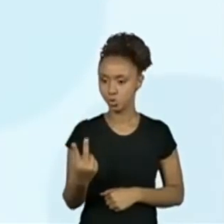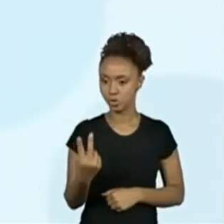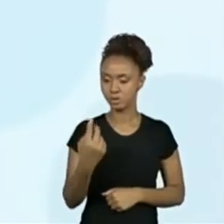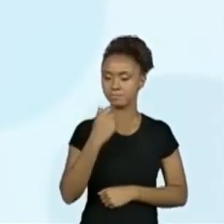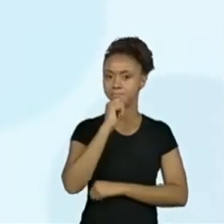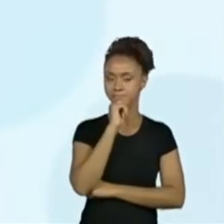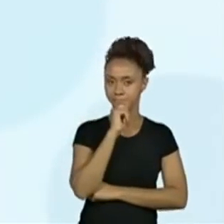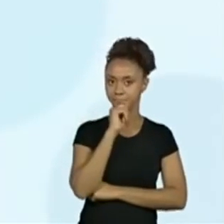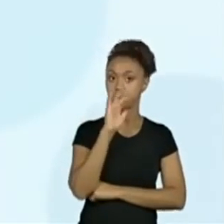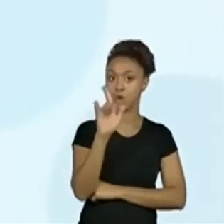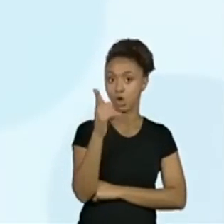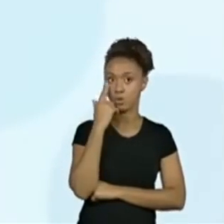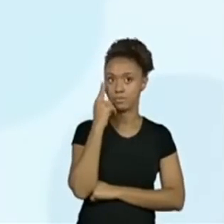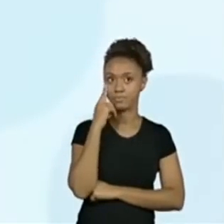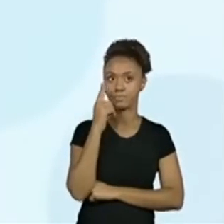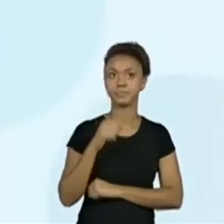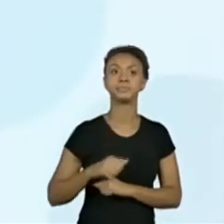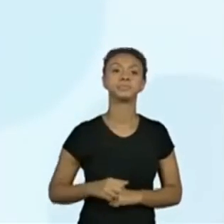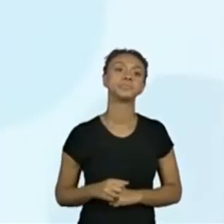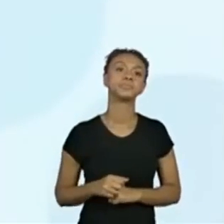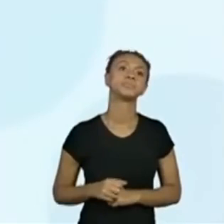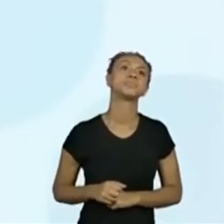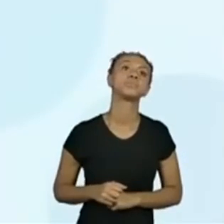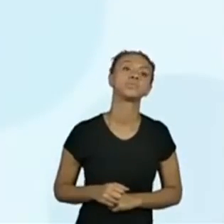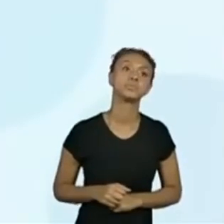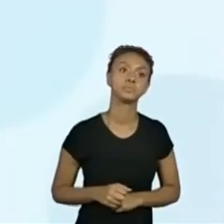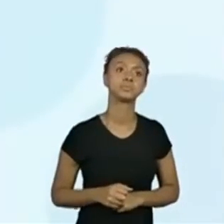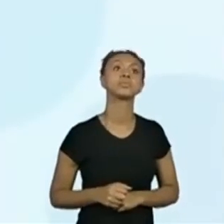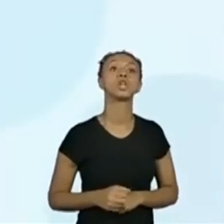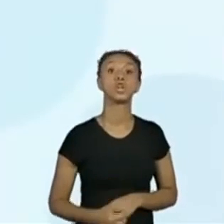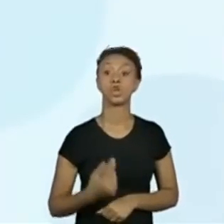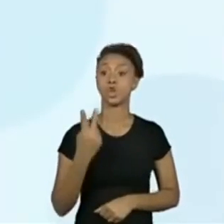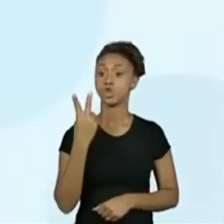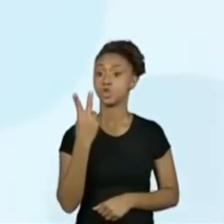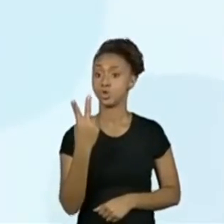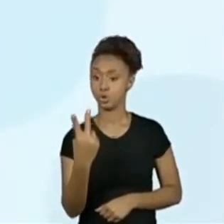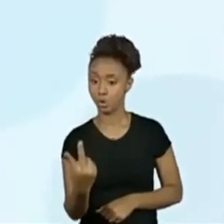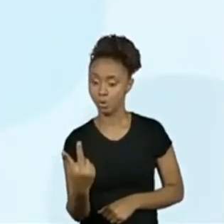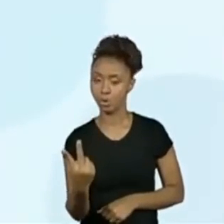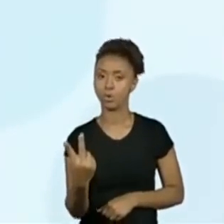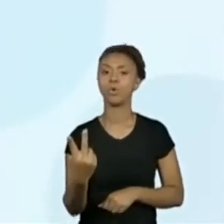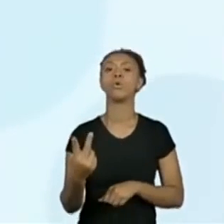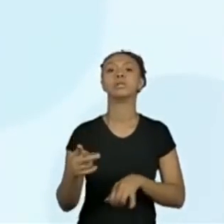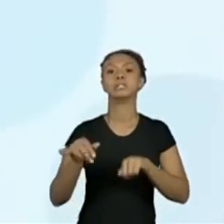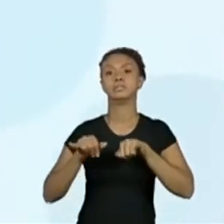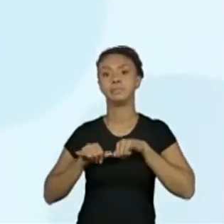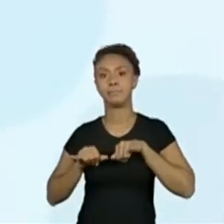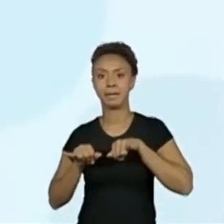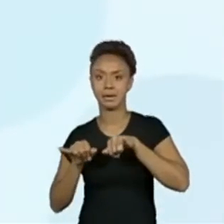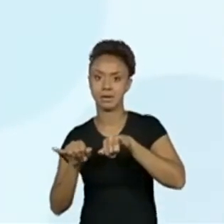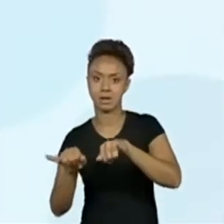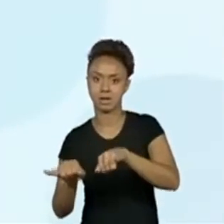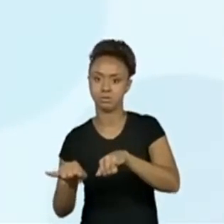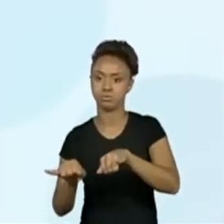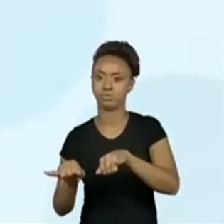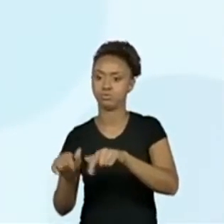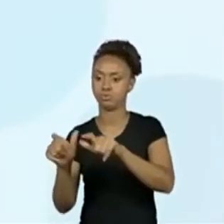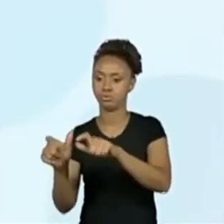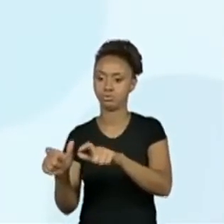vamos voltar aqui, olha. Vocês escolherão um produto a ter o preço verificado